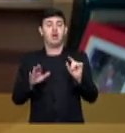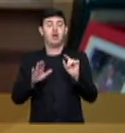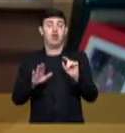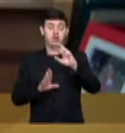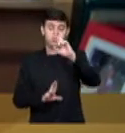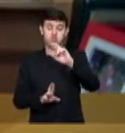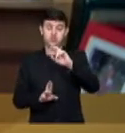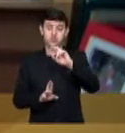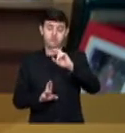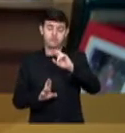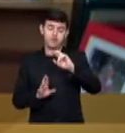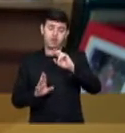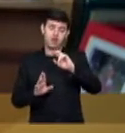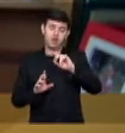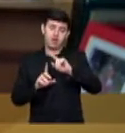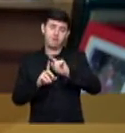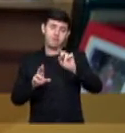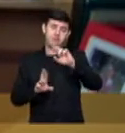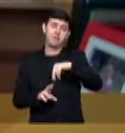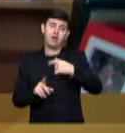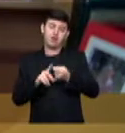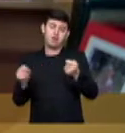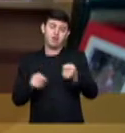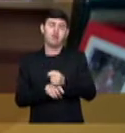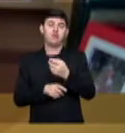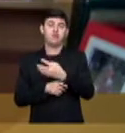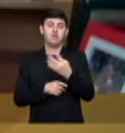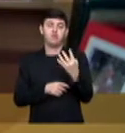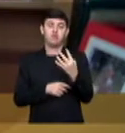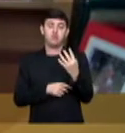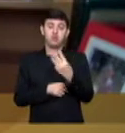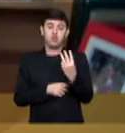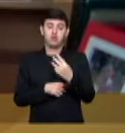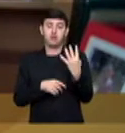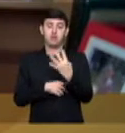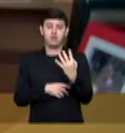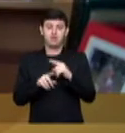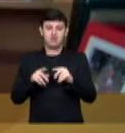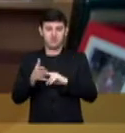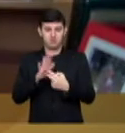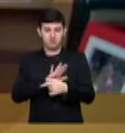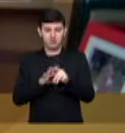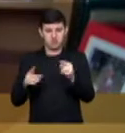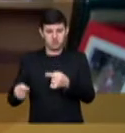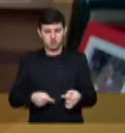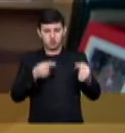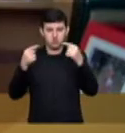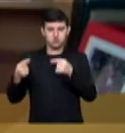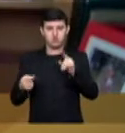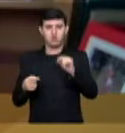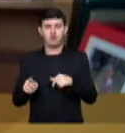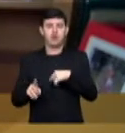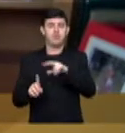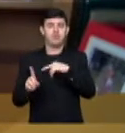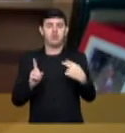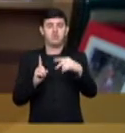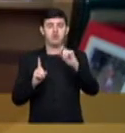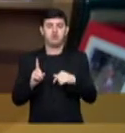pena, não se aplica ao caso concreto. Não é disto que está sendo discutido no caso concreto na perspectiva da